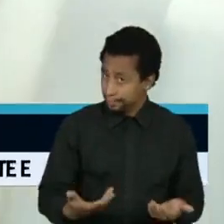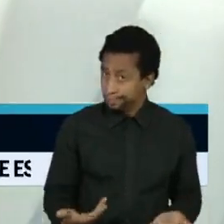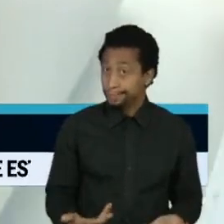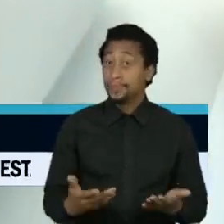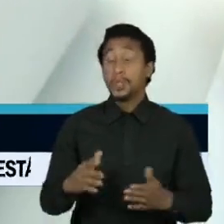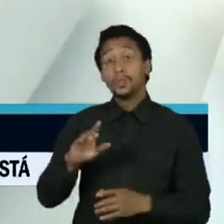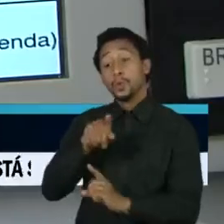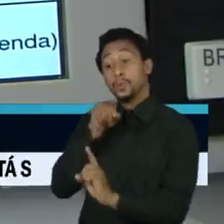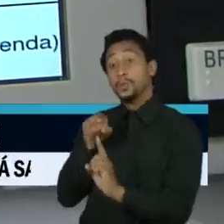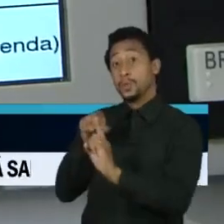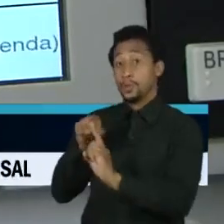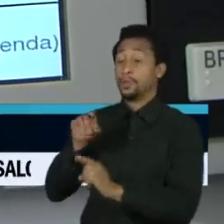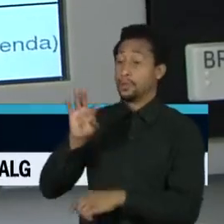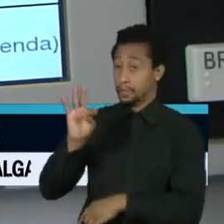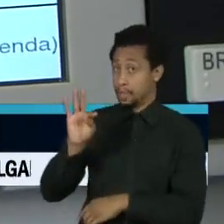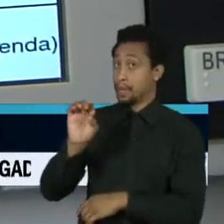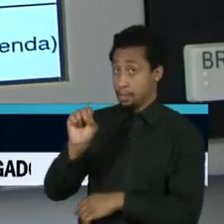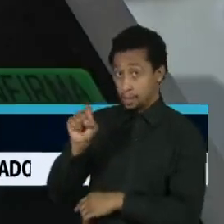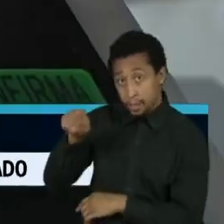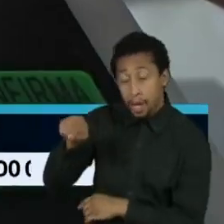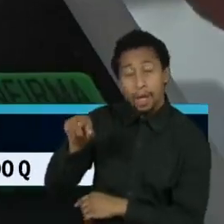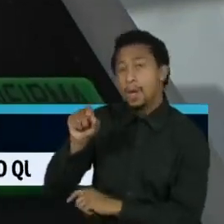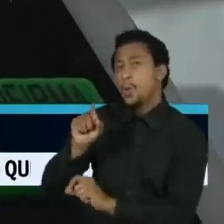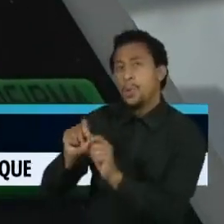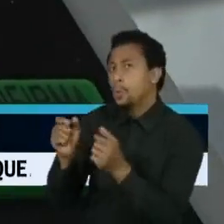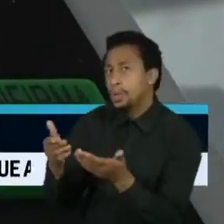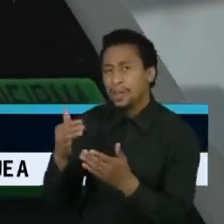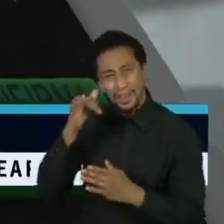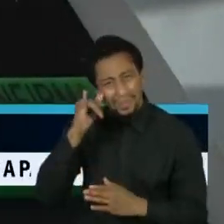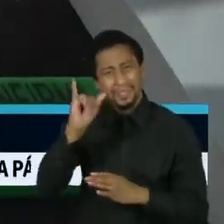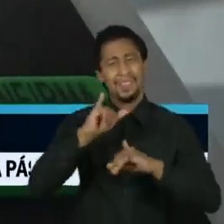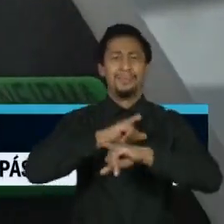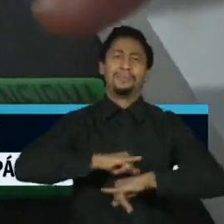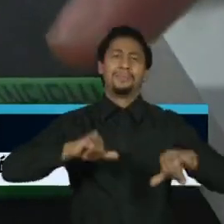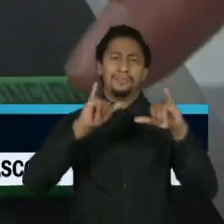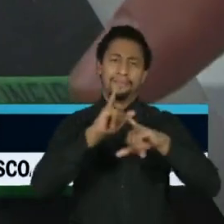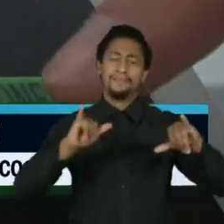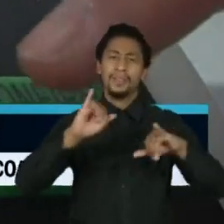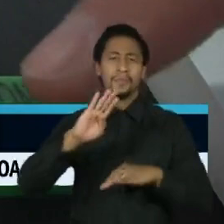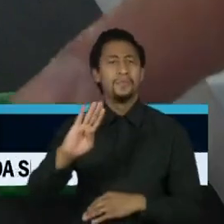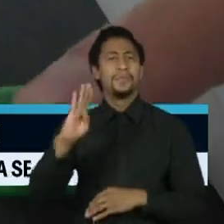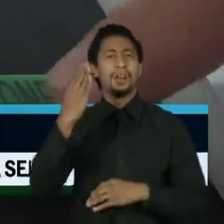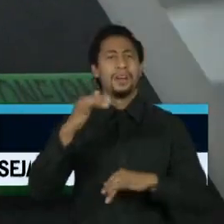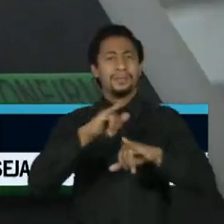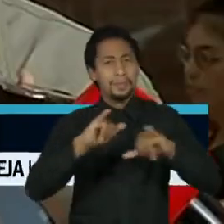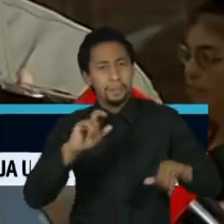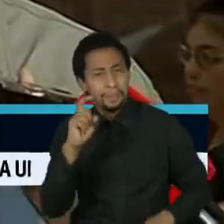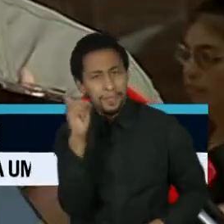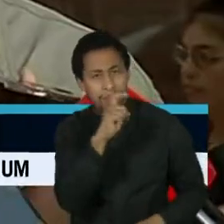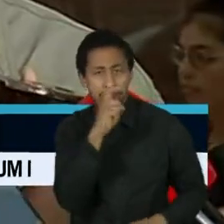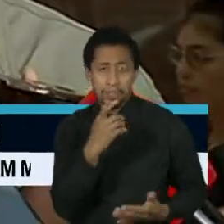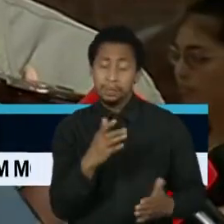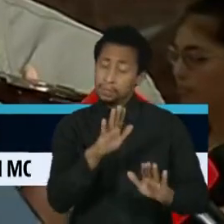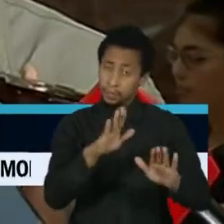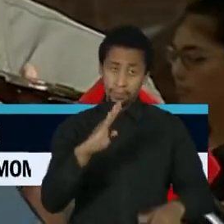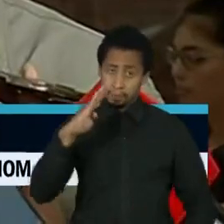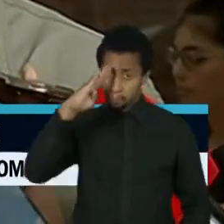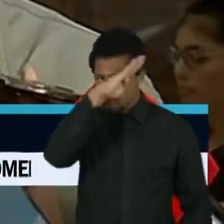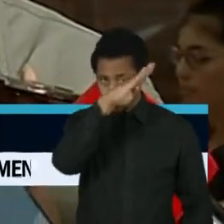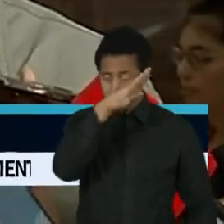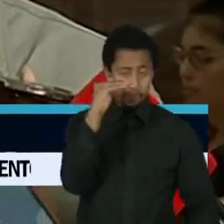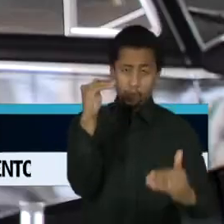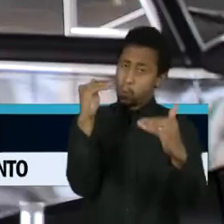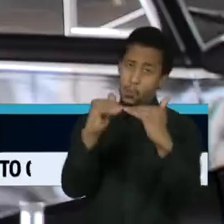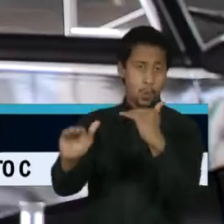é justamente dificultar a circulação de notícias falsas. Mas o presidente não concorda. Disse que já sugeriu